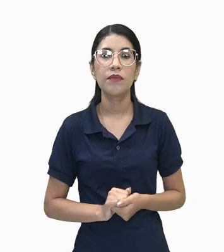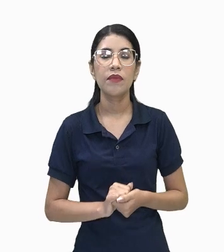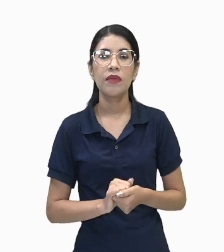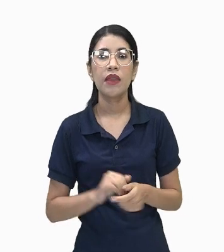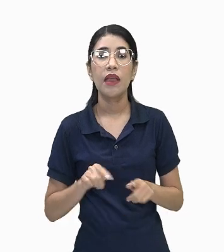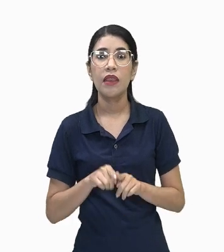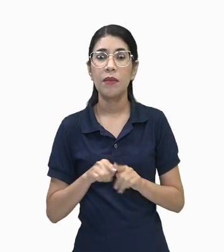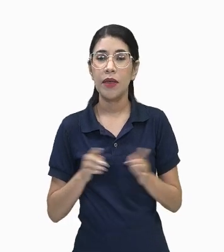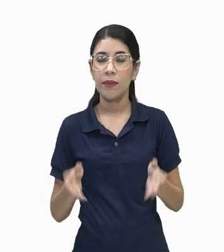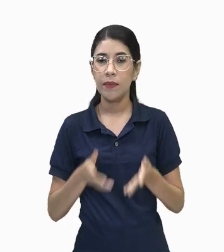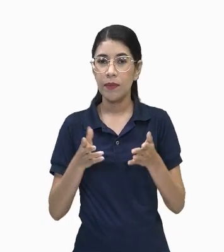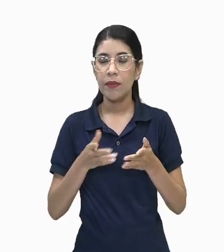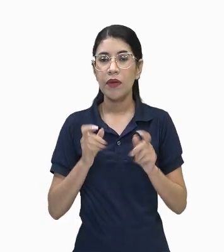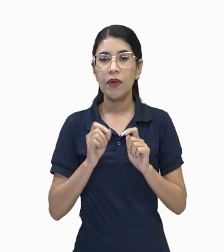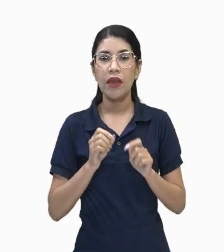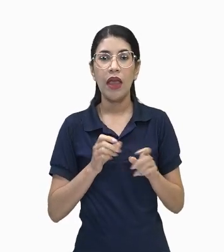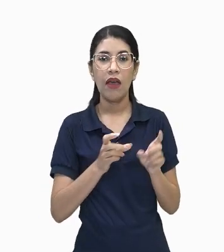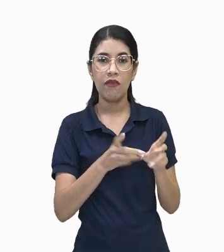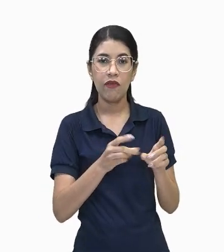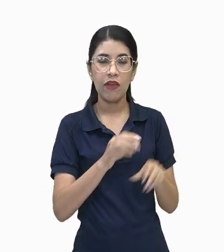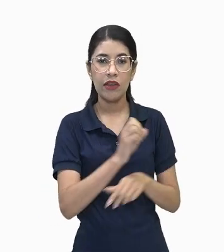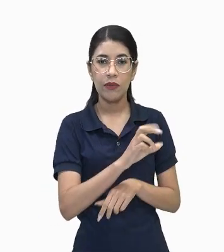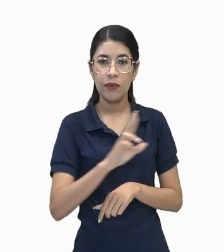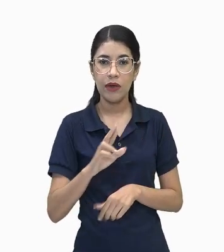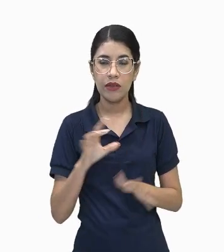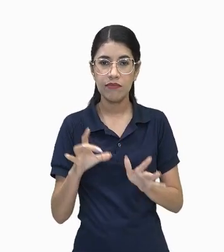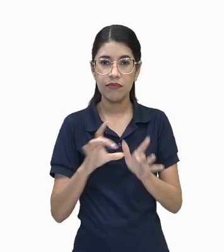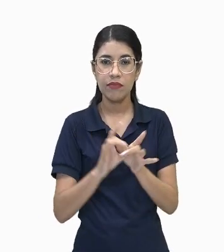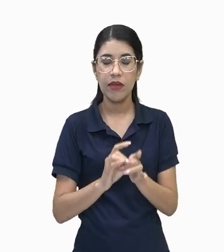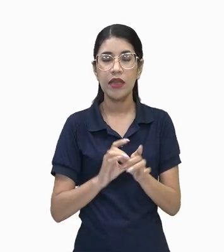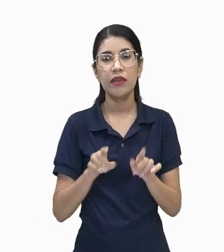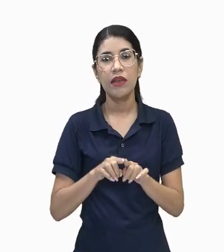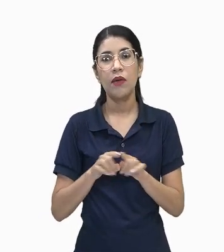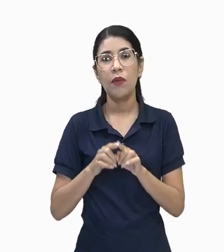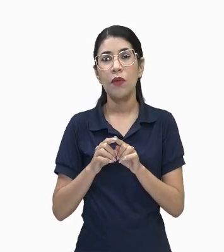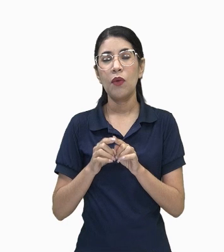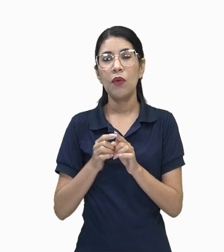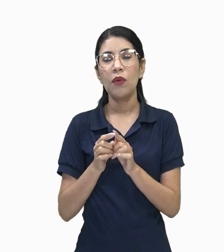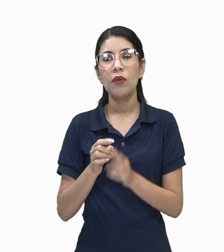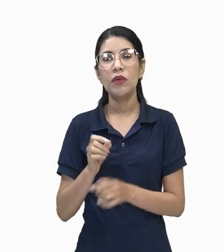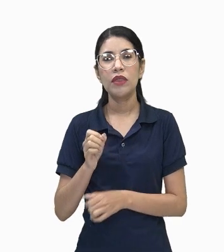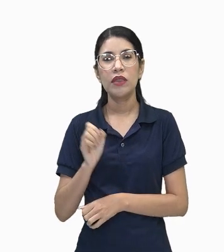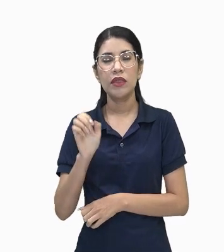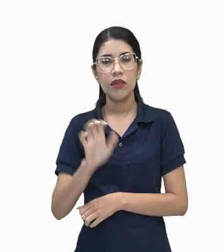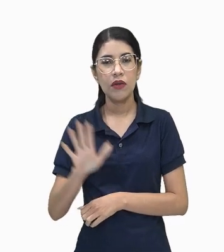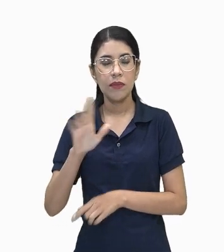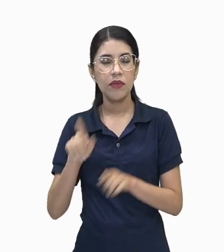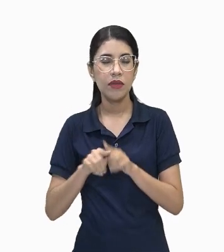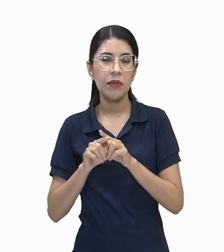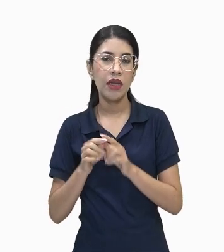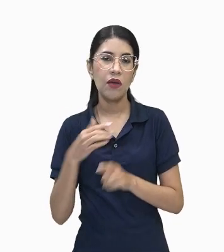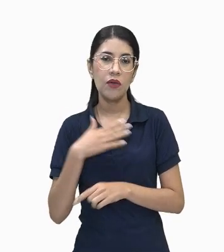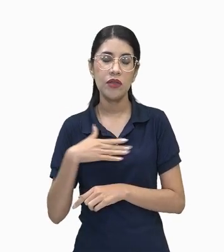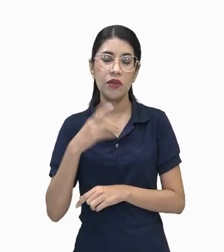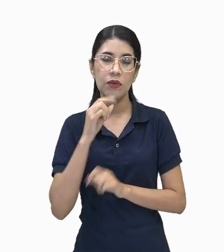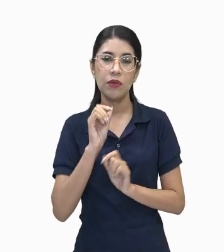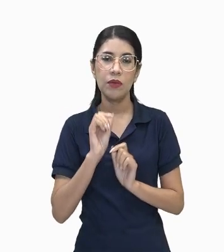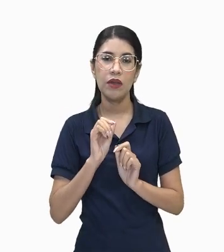do comércio com o Oriente despertou nos europeus o gosto pelas especiarias, pimenta,